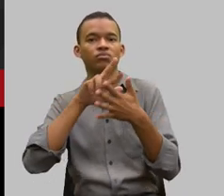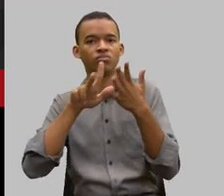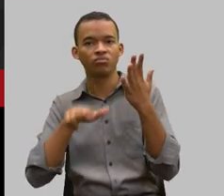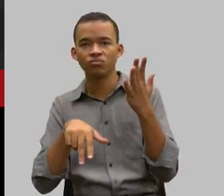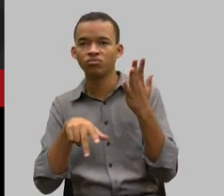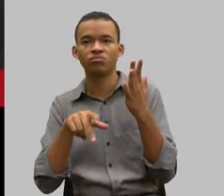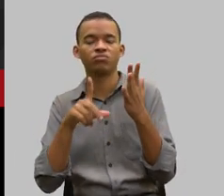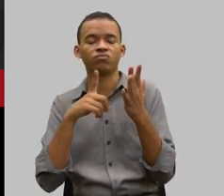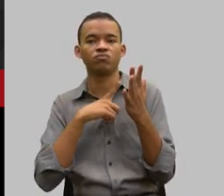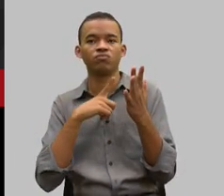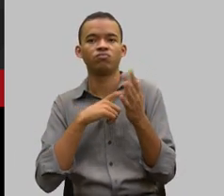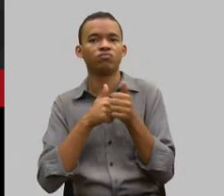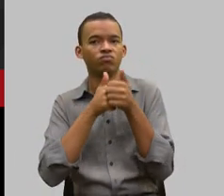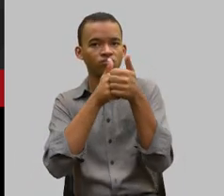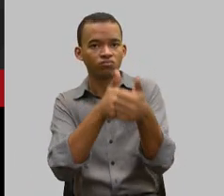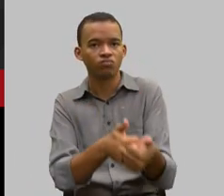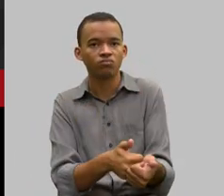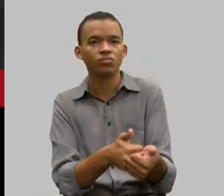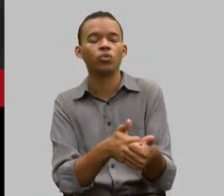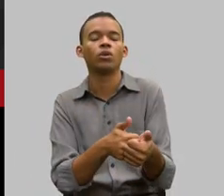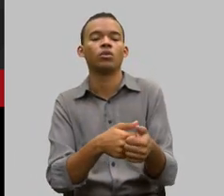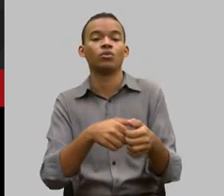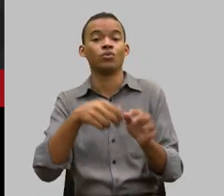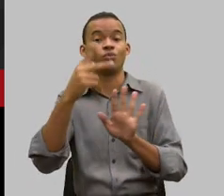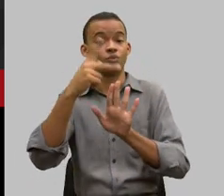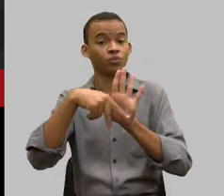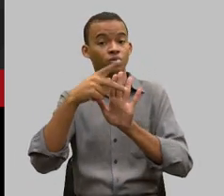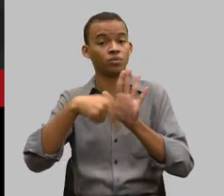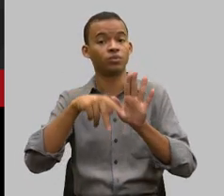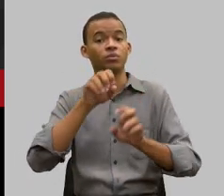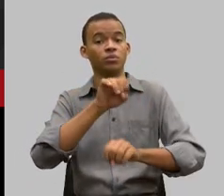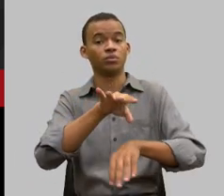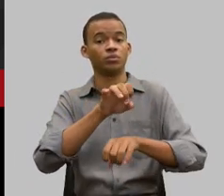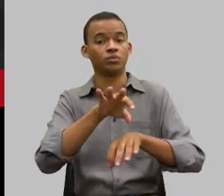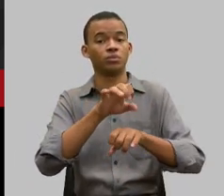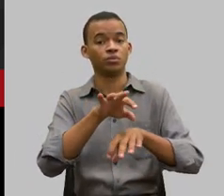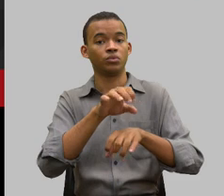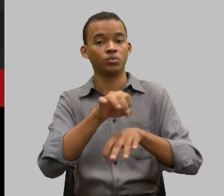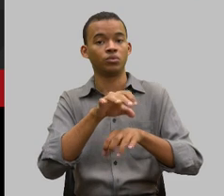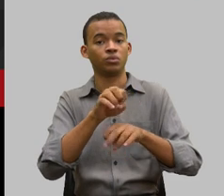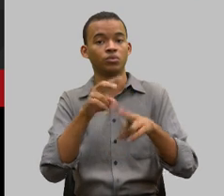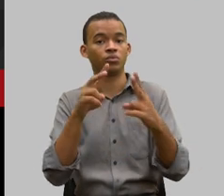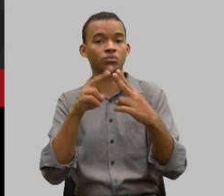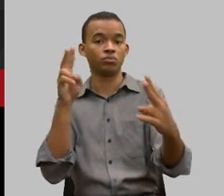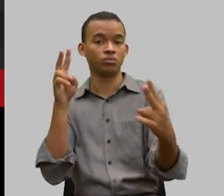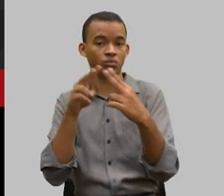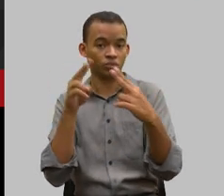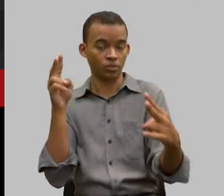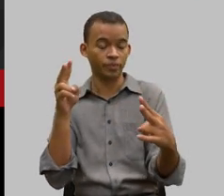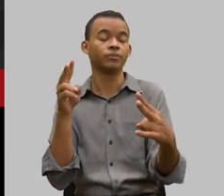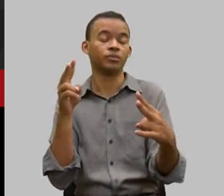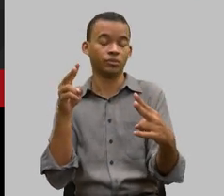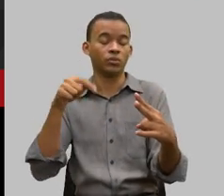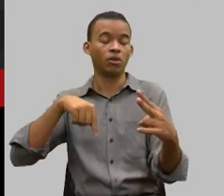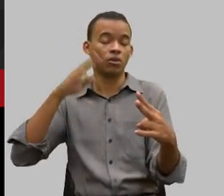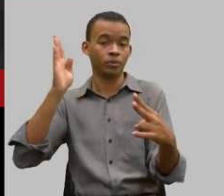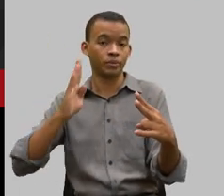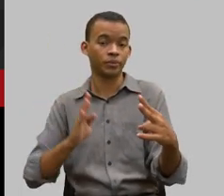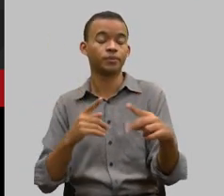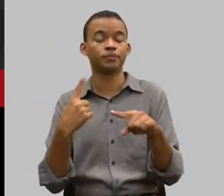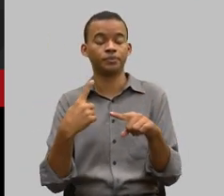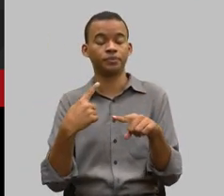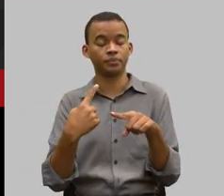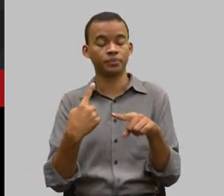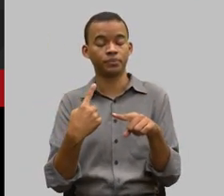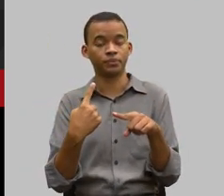educação eh remota que existe no Brasil e a gente Manteve ele né acabou a pandemia o único estado que